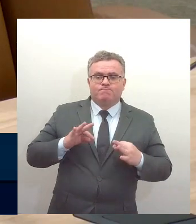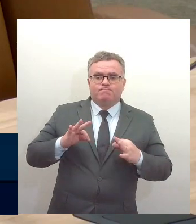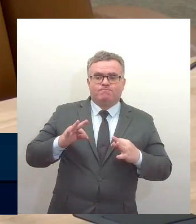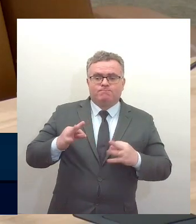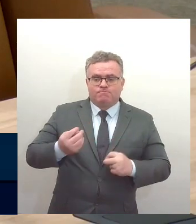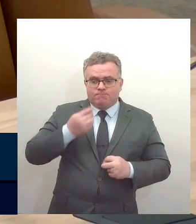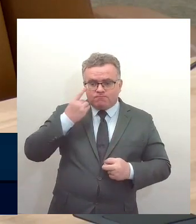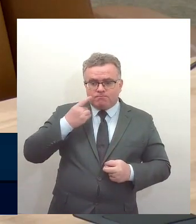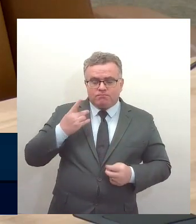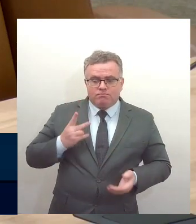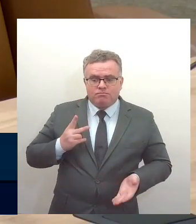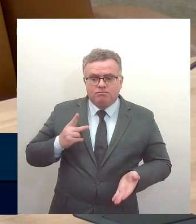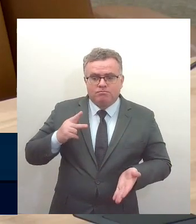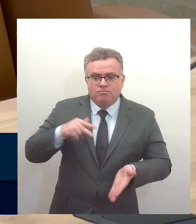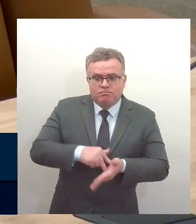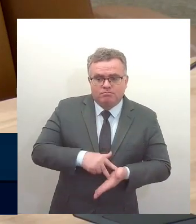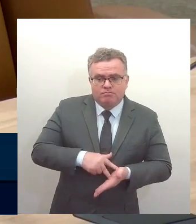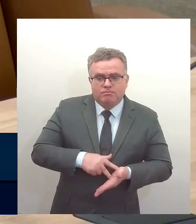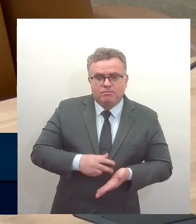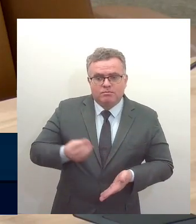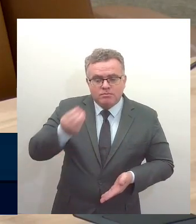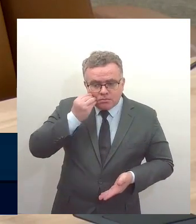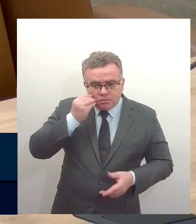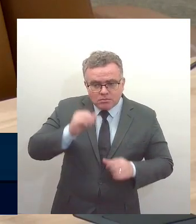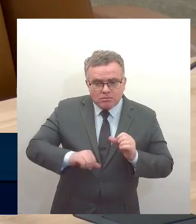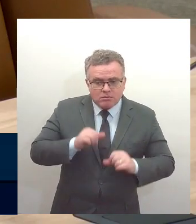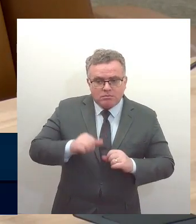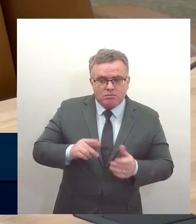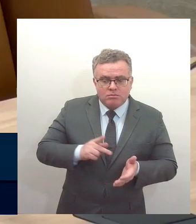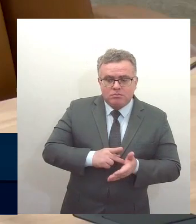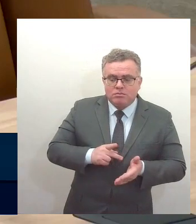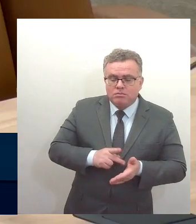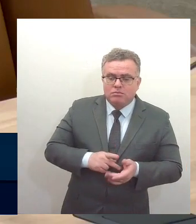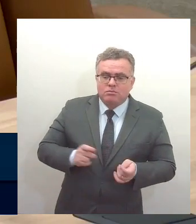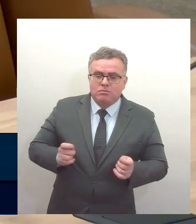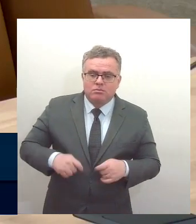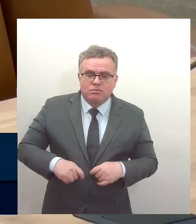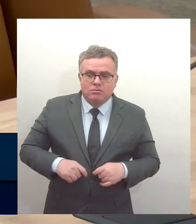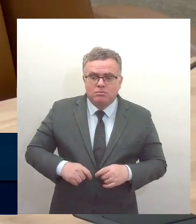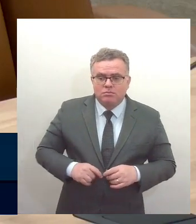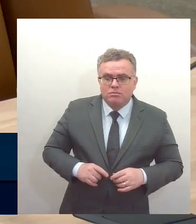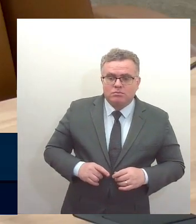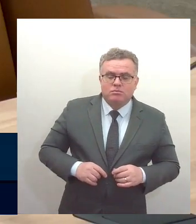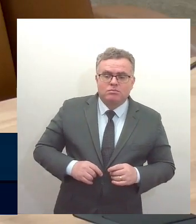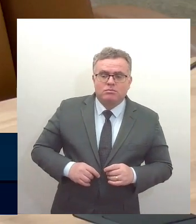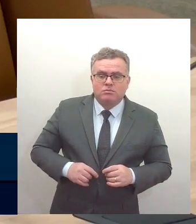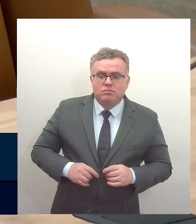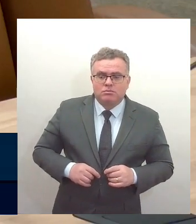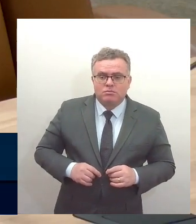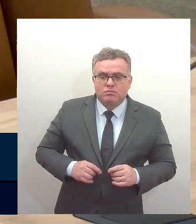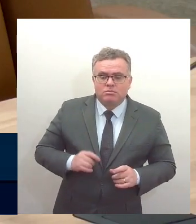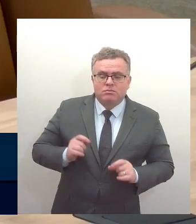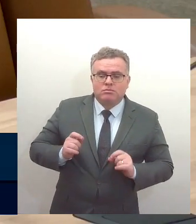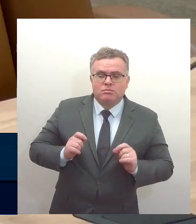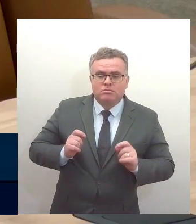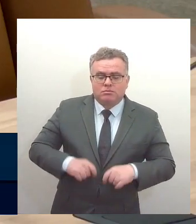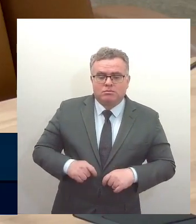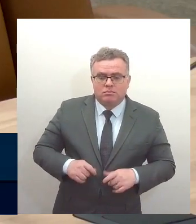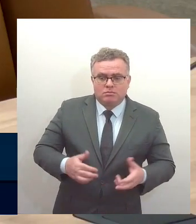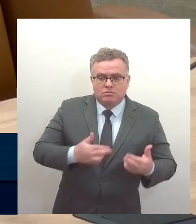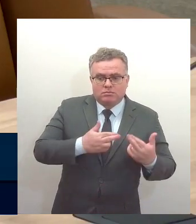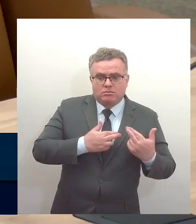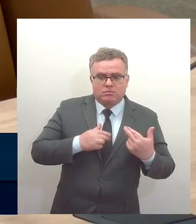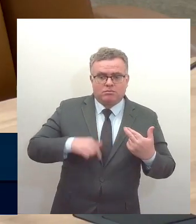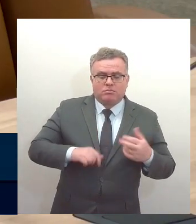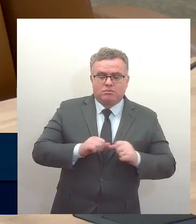mudar a realidade. Mas a missão principal do Poder Legislativo, muitas das vezes,